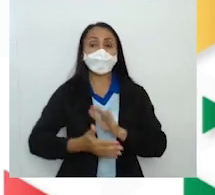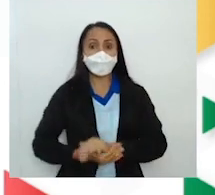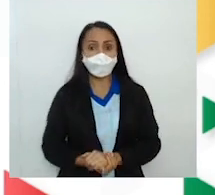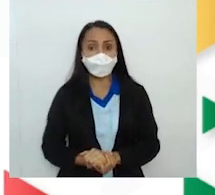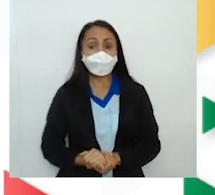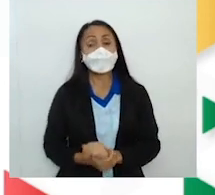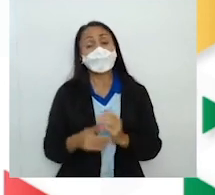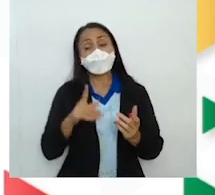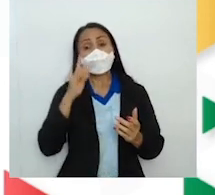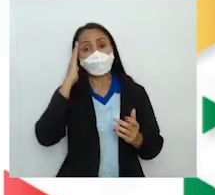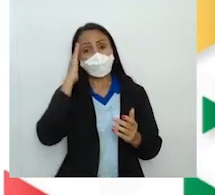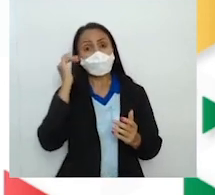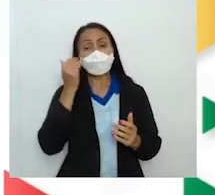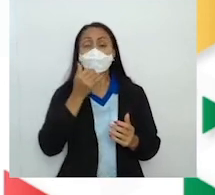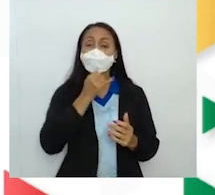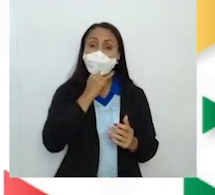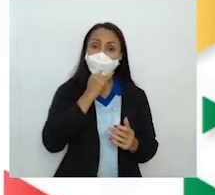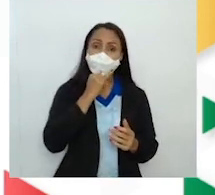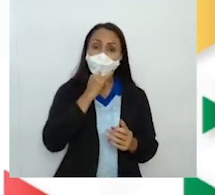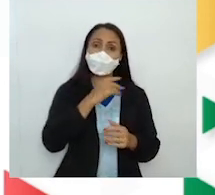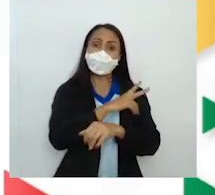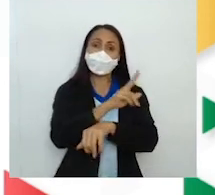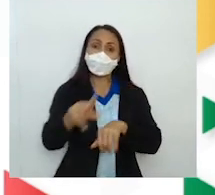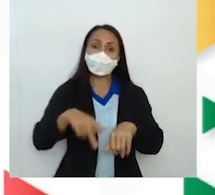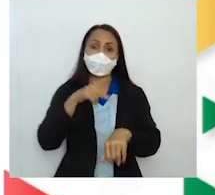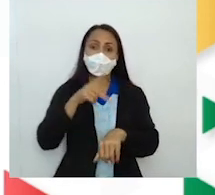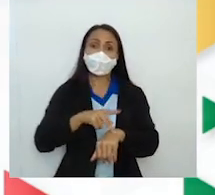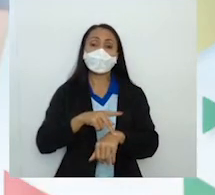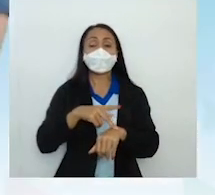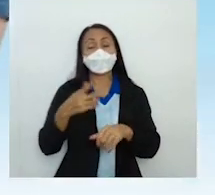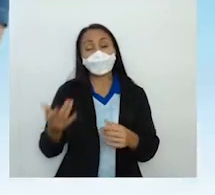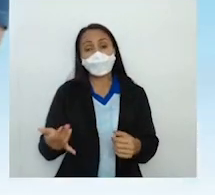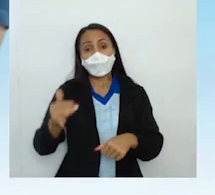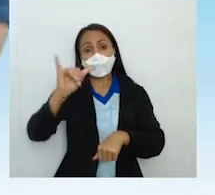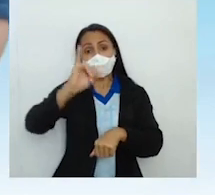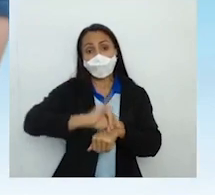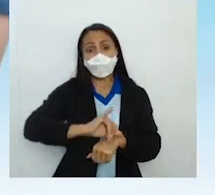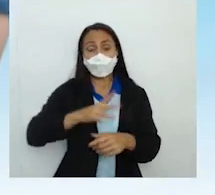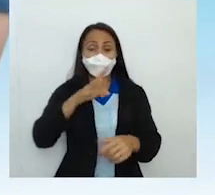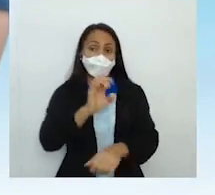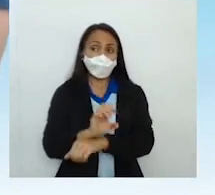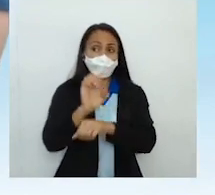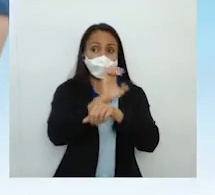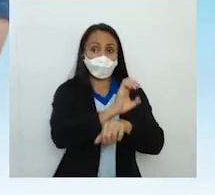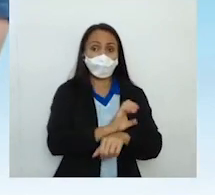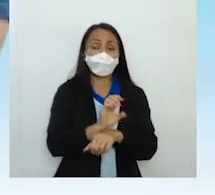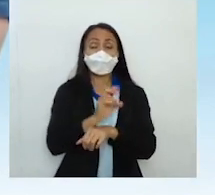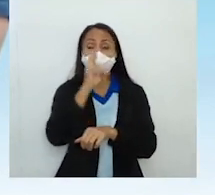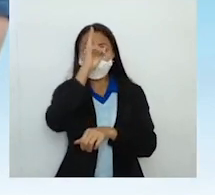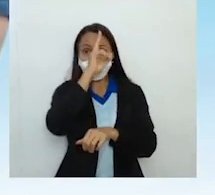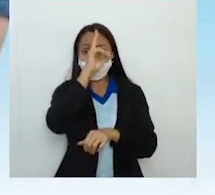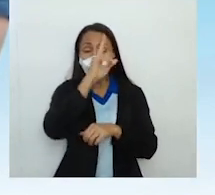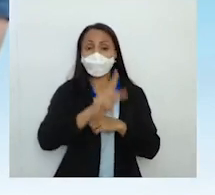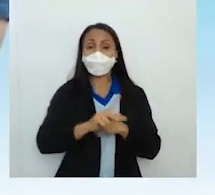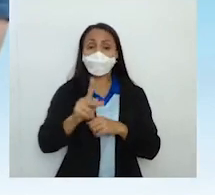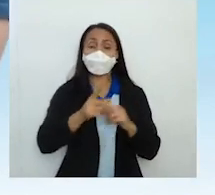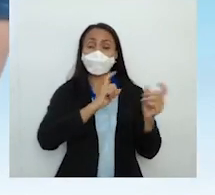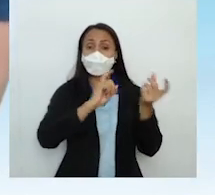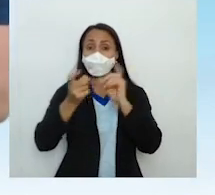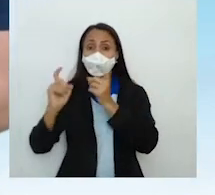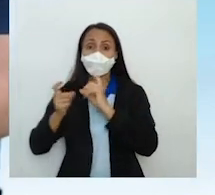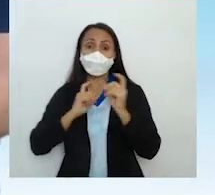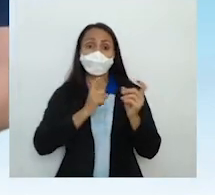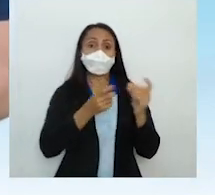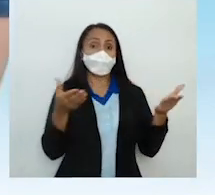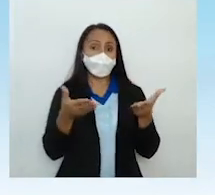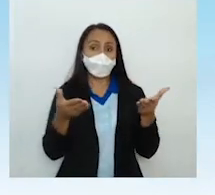gente saber, infelizmente, que o nosso país, a nossa cidade, a capital do nosso estado, certo? E lembrar que o professor vai discutir hoje também,